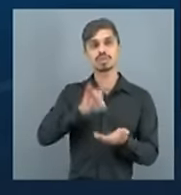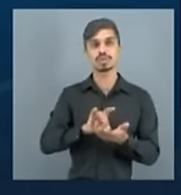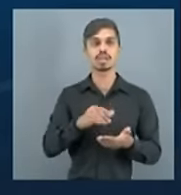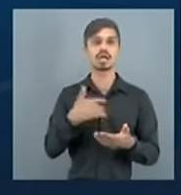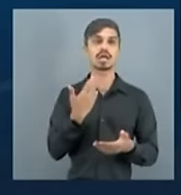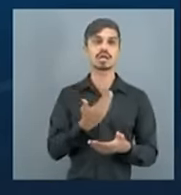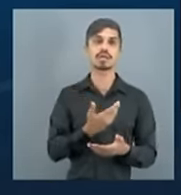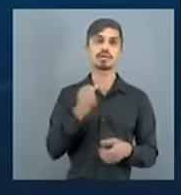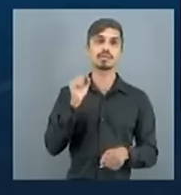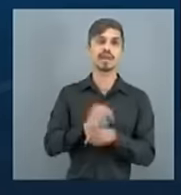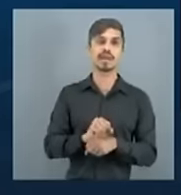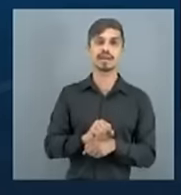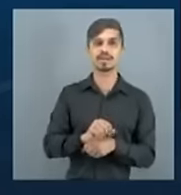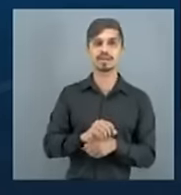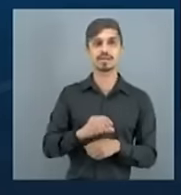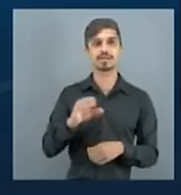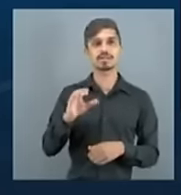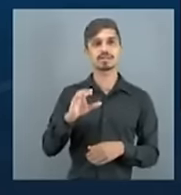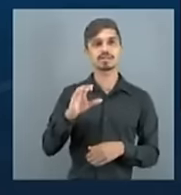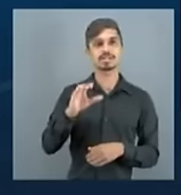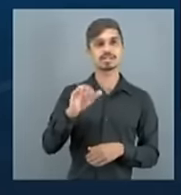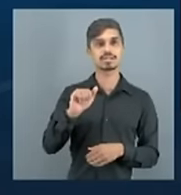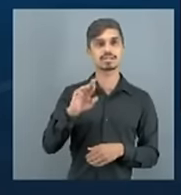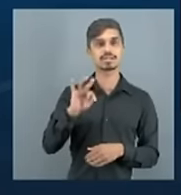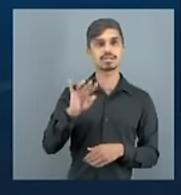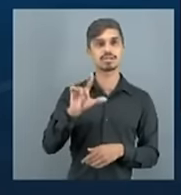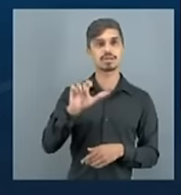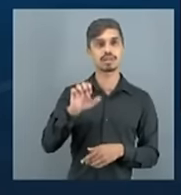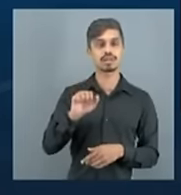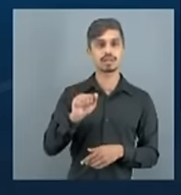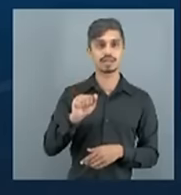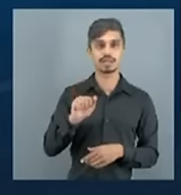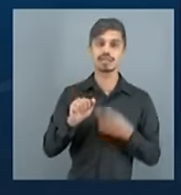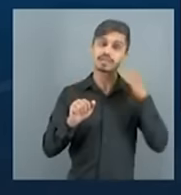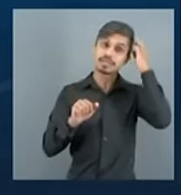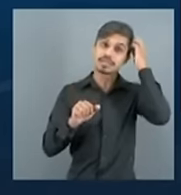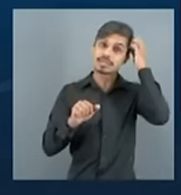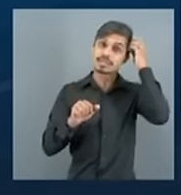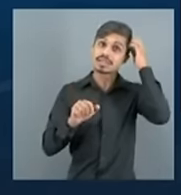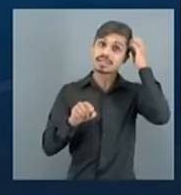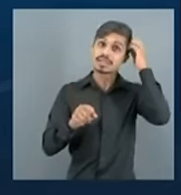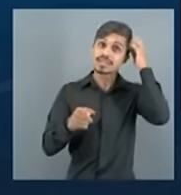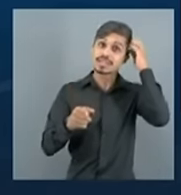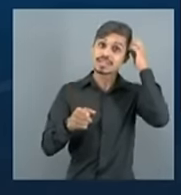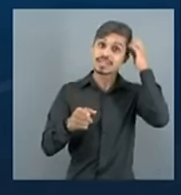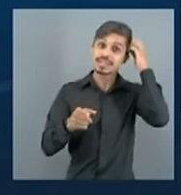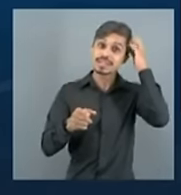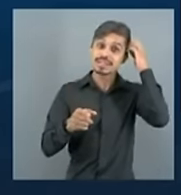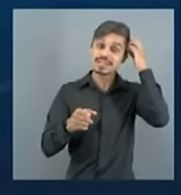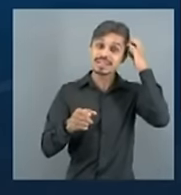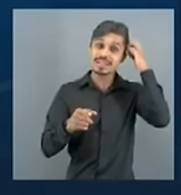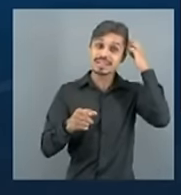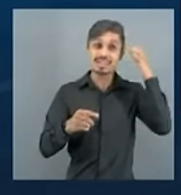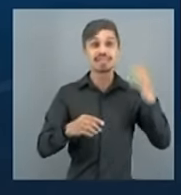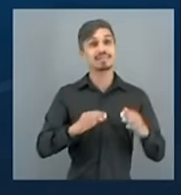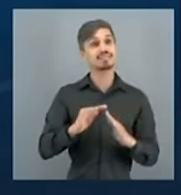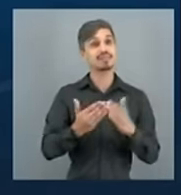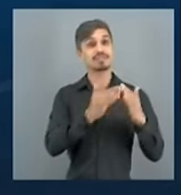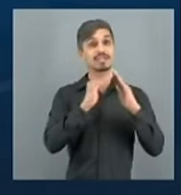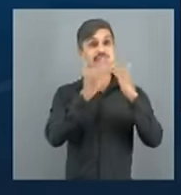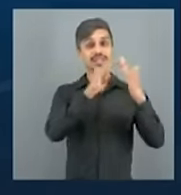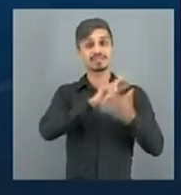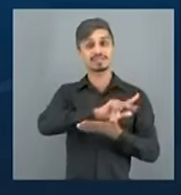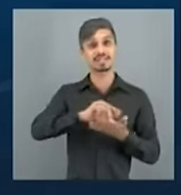os cartoleiros, né? Poxa, os empresários hoje dominam as contratações de atleta, cara. Favela tá cheia de jogadores aí, sonhador, que tá querendo ser